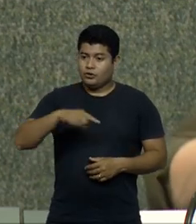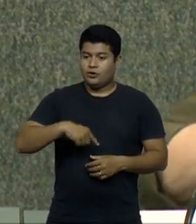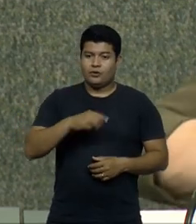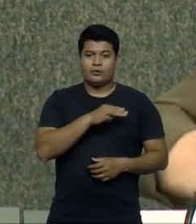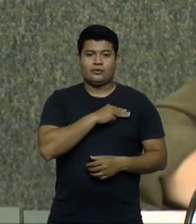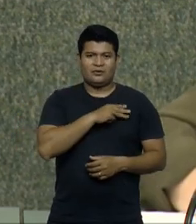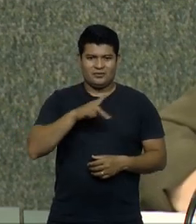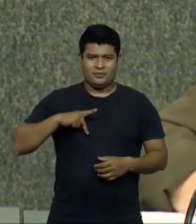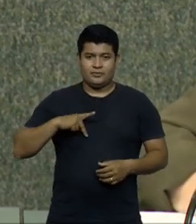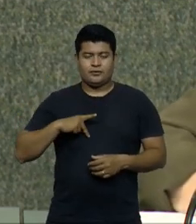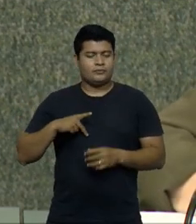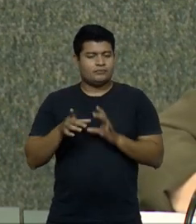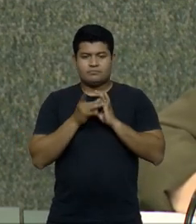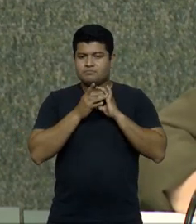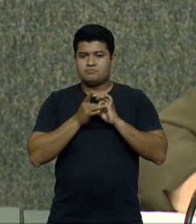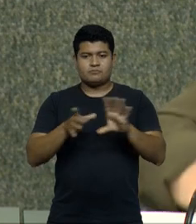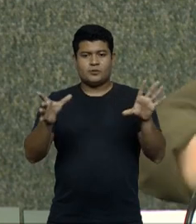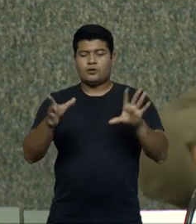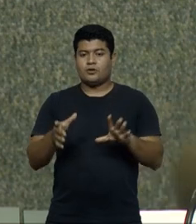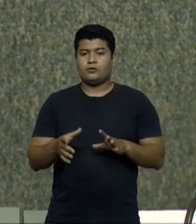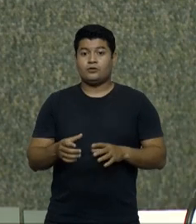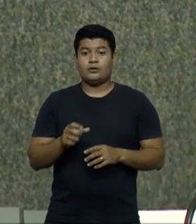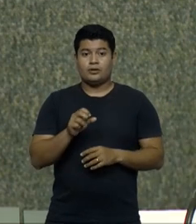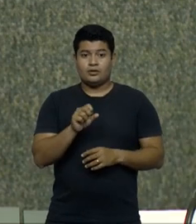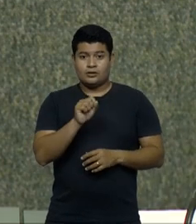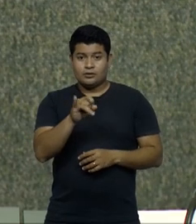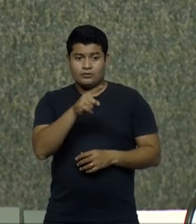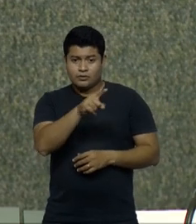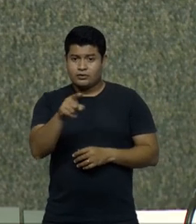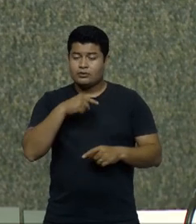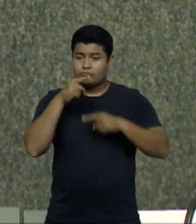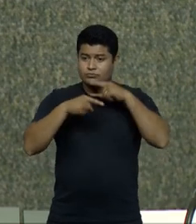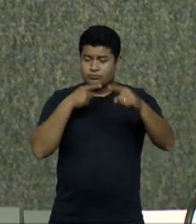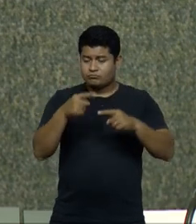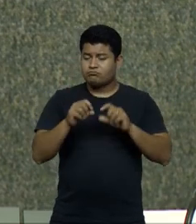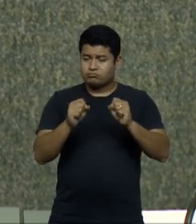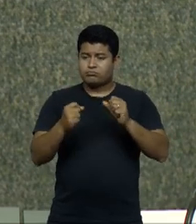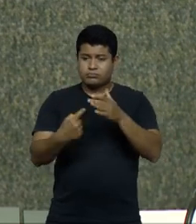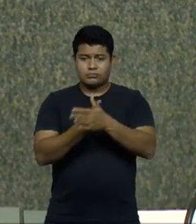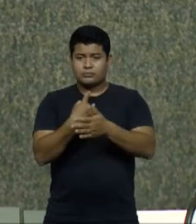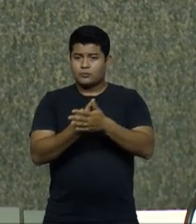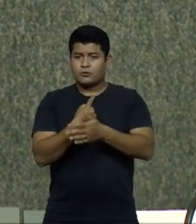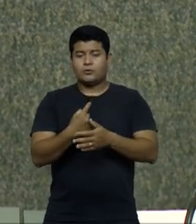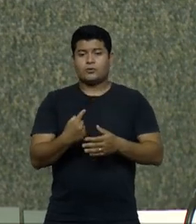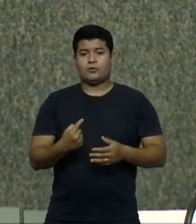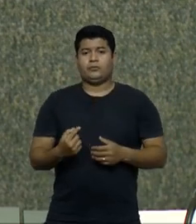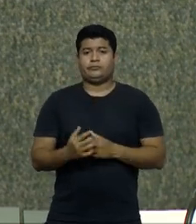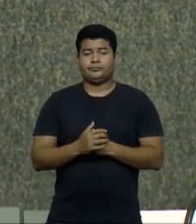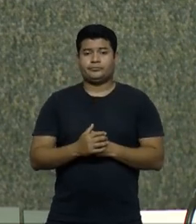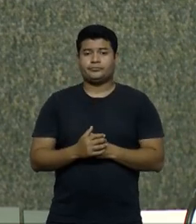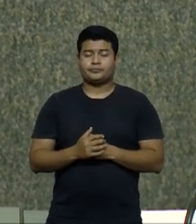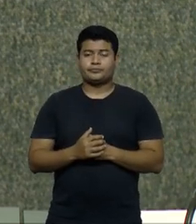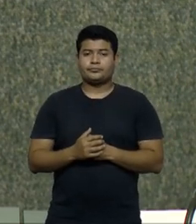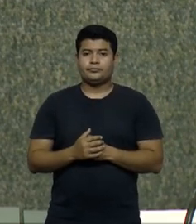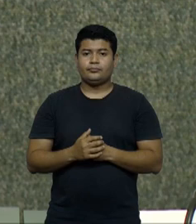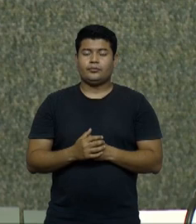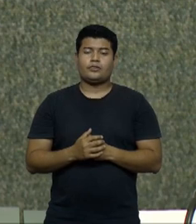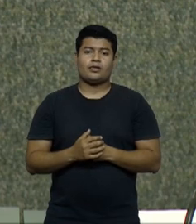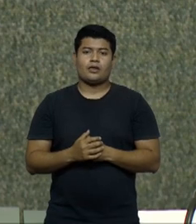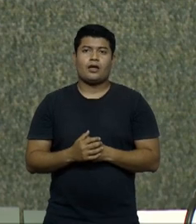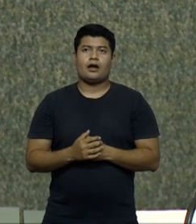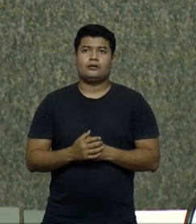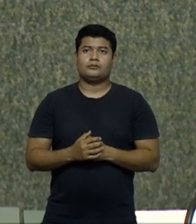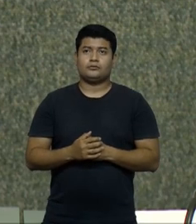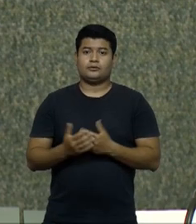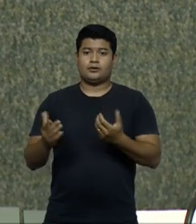né e vamos juntos construir Essa sociedade mais livre mais justo mais solidária que a nossa condição de terminar seu